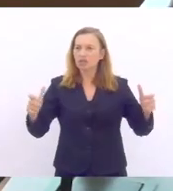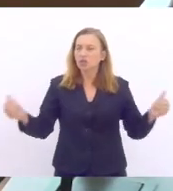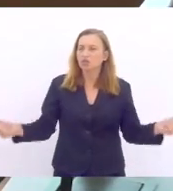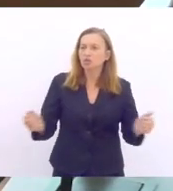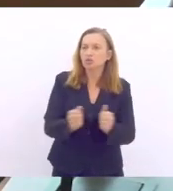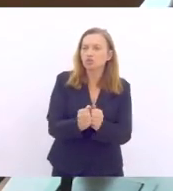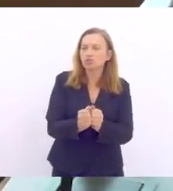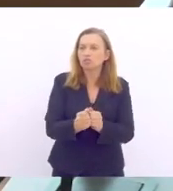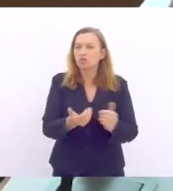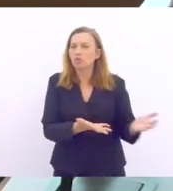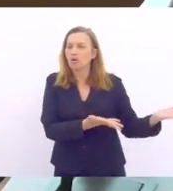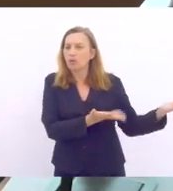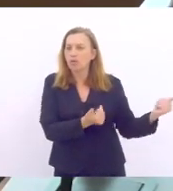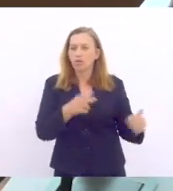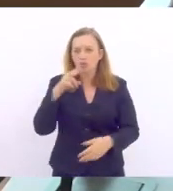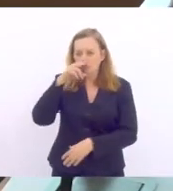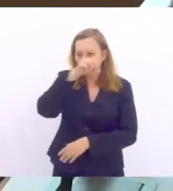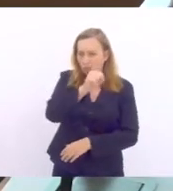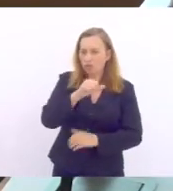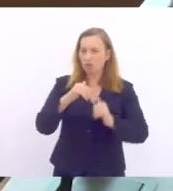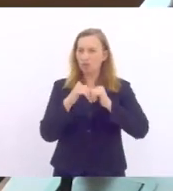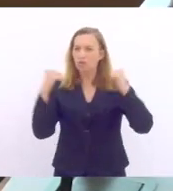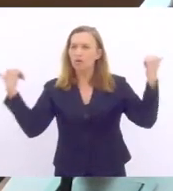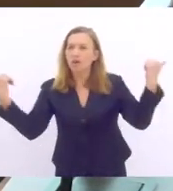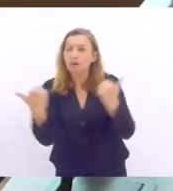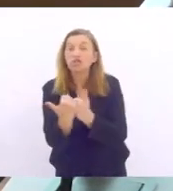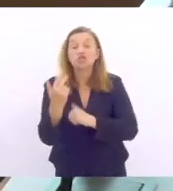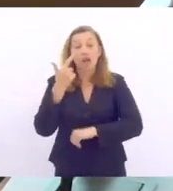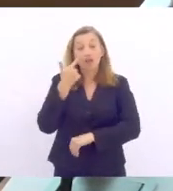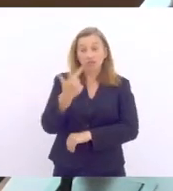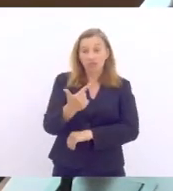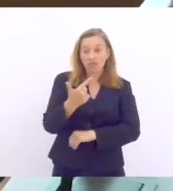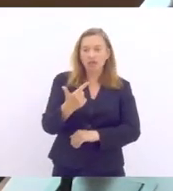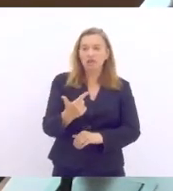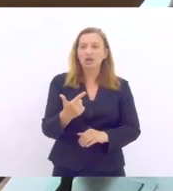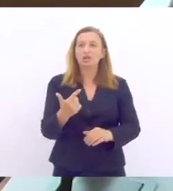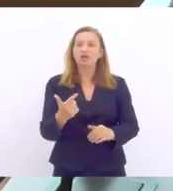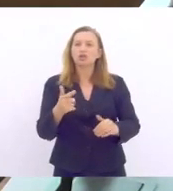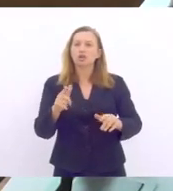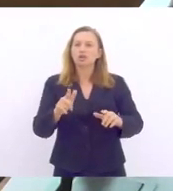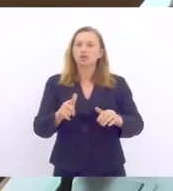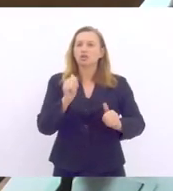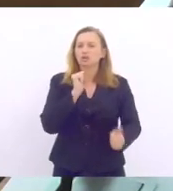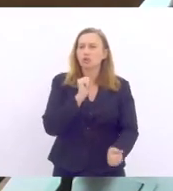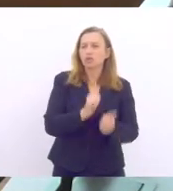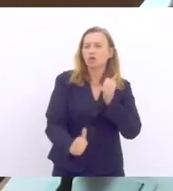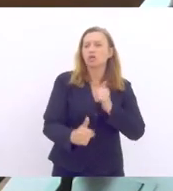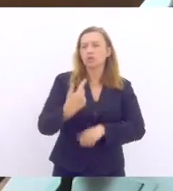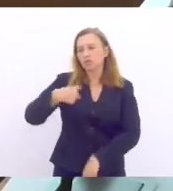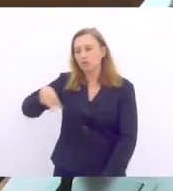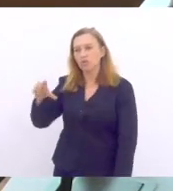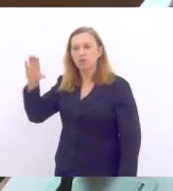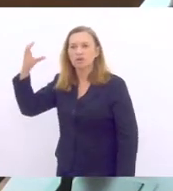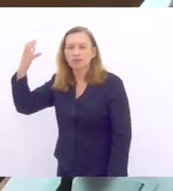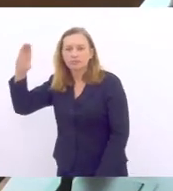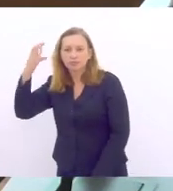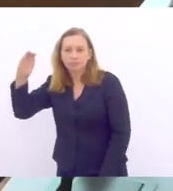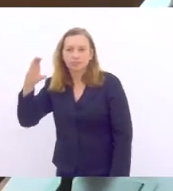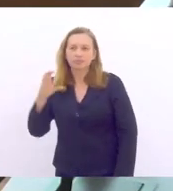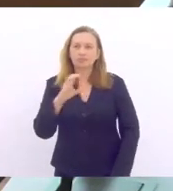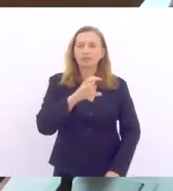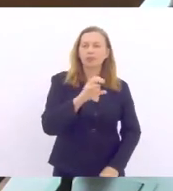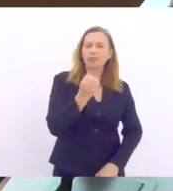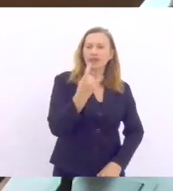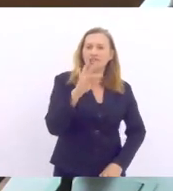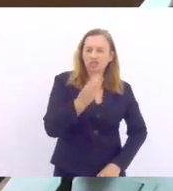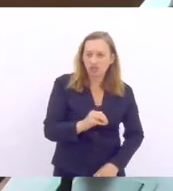com a Força Jovem no Maracanã, já assisti jogo na Força Jovem, sou lá de Niterói, tenho Serginho,